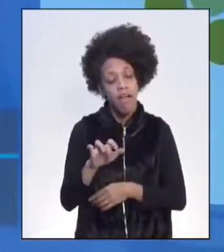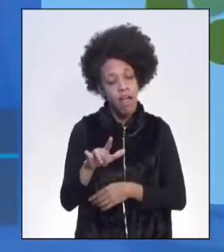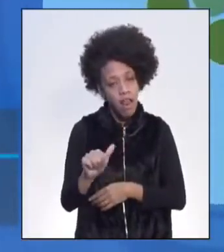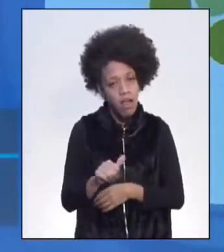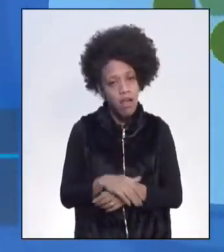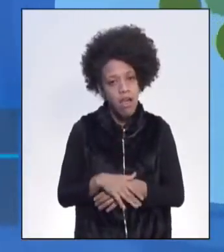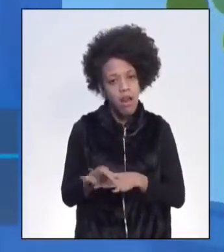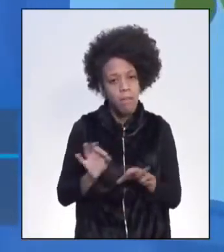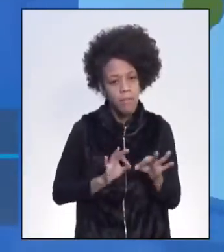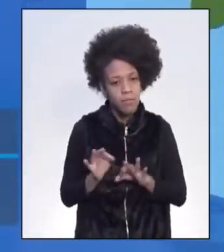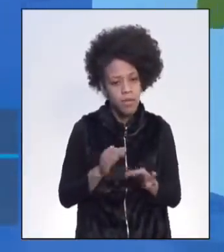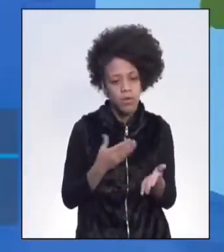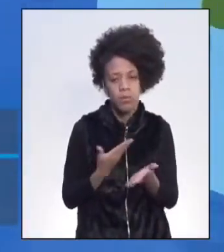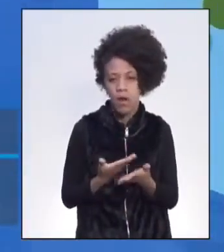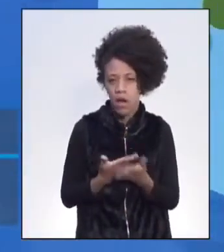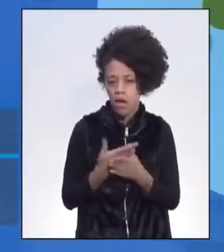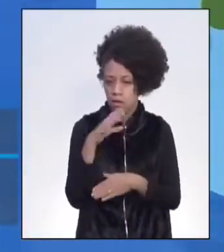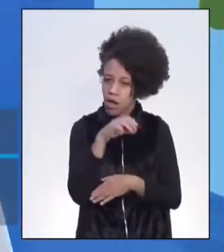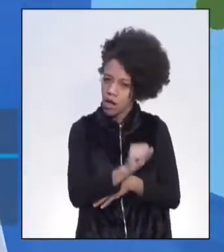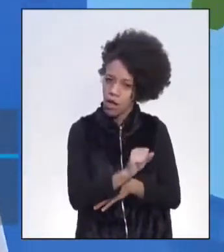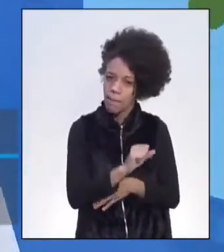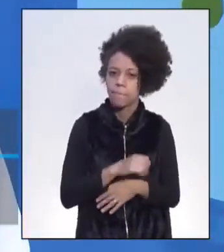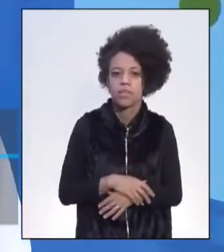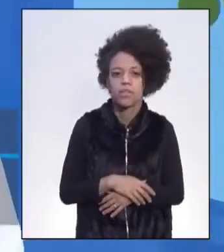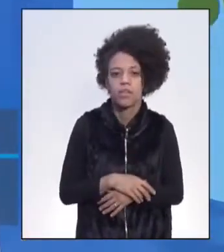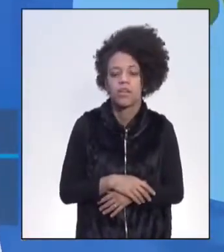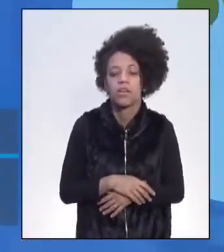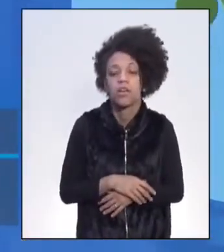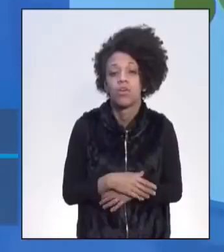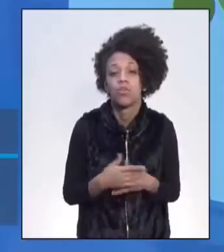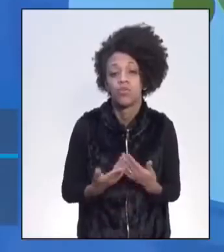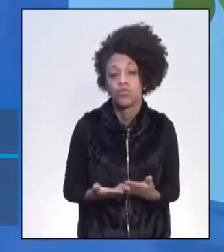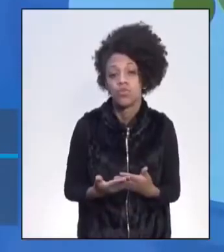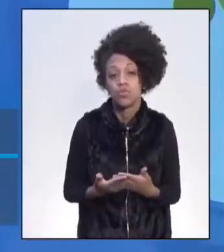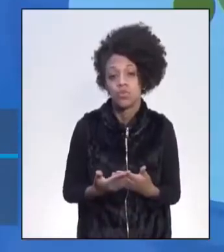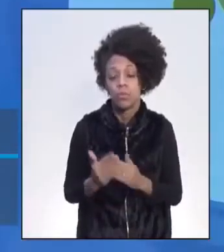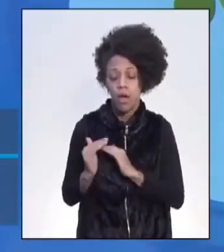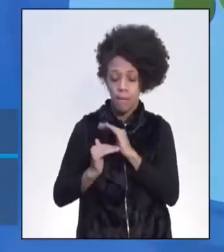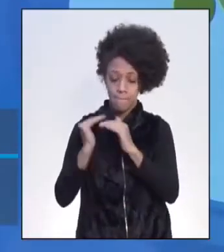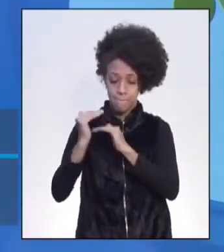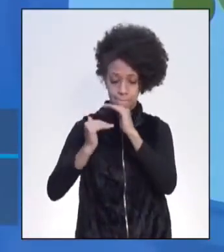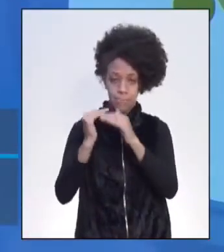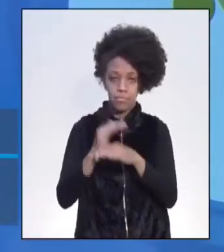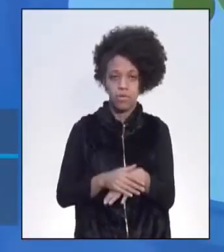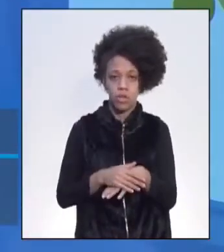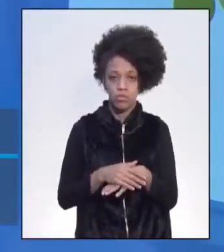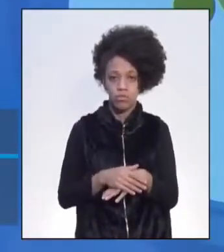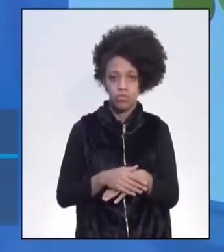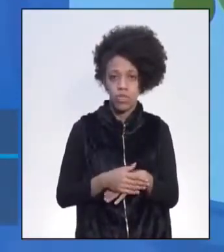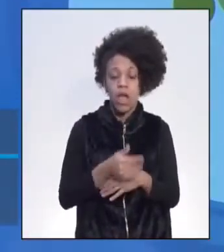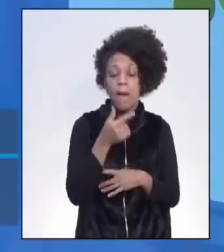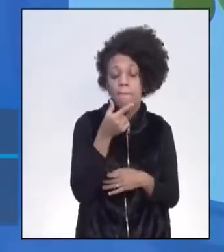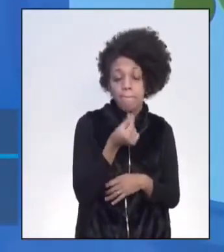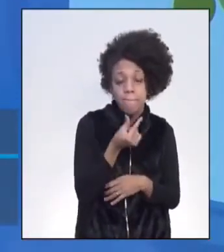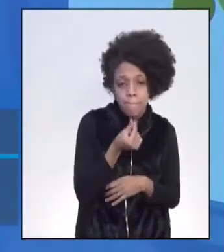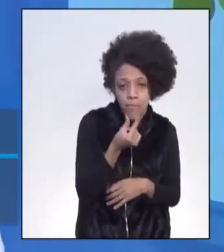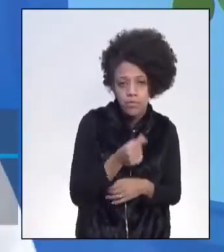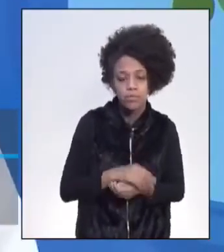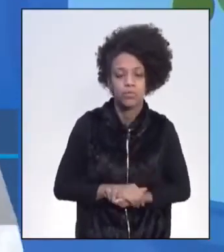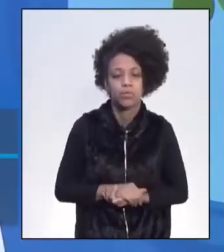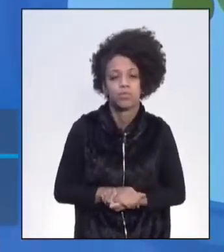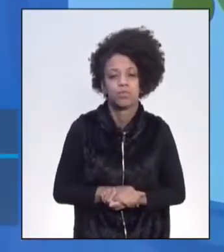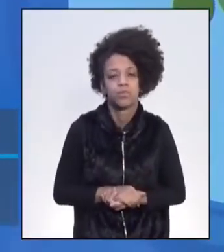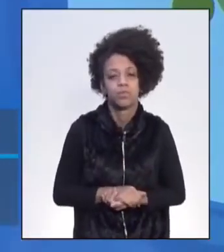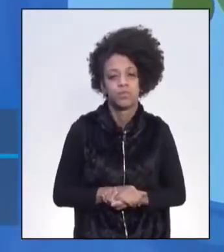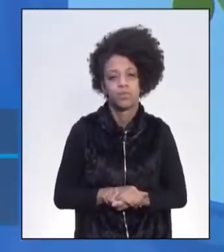ela preparou uma aulinha bem rapidinha aí sobre o aparelho reprodutor masculino. Vamos dar uma olhada? Depois a